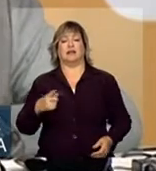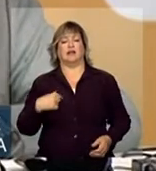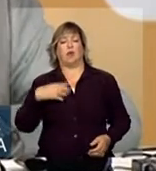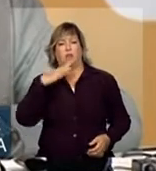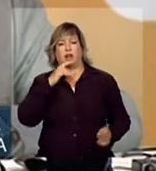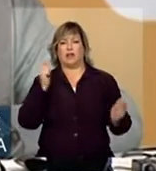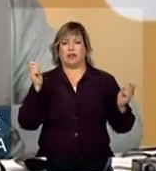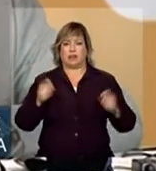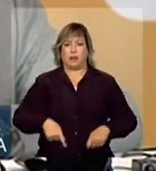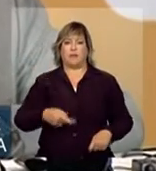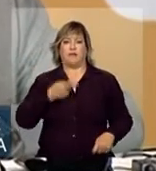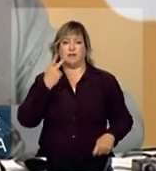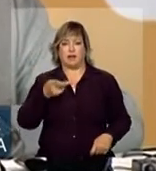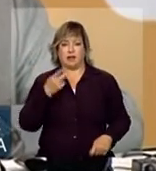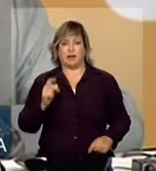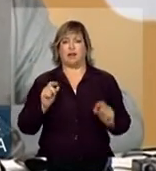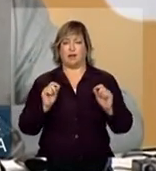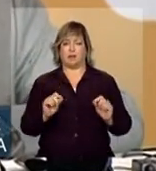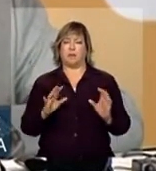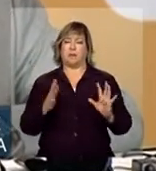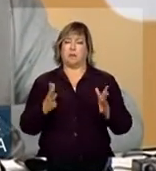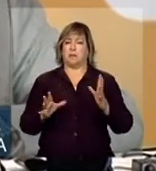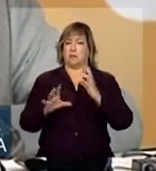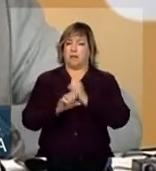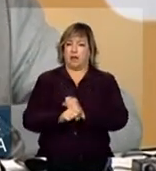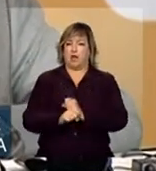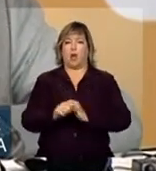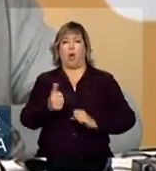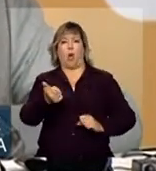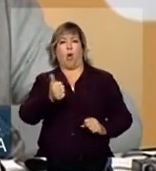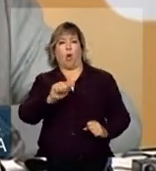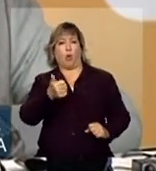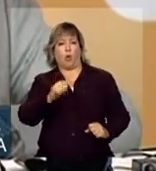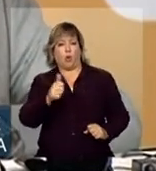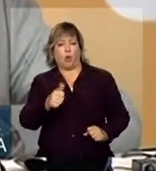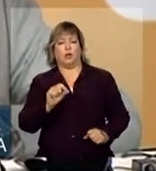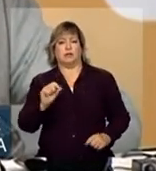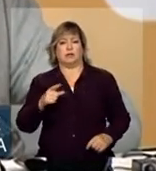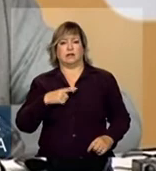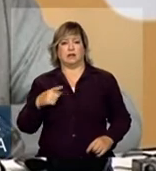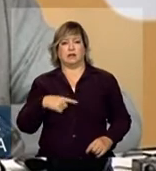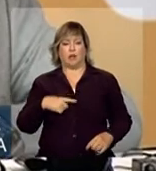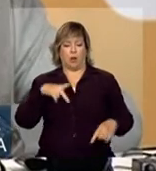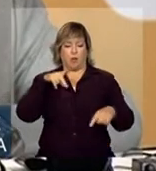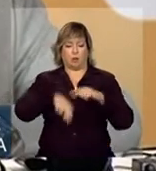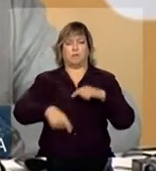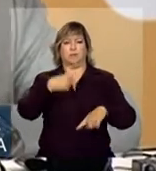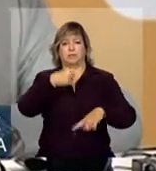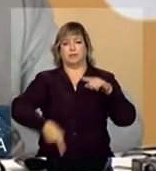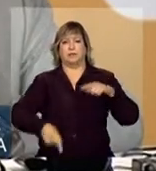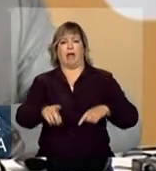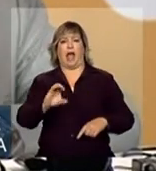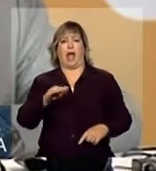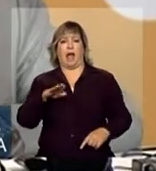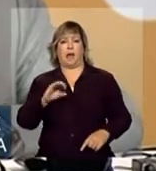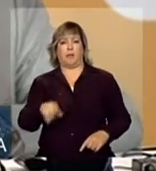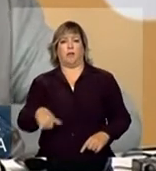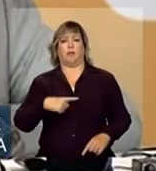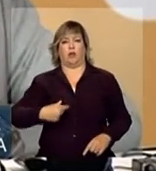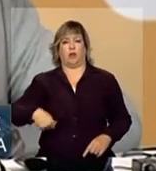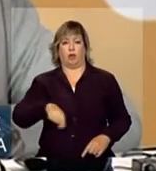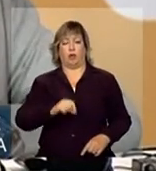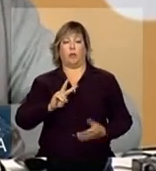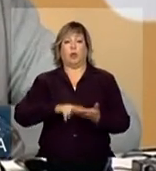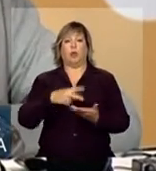dizer que é uma média de 11, né, rompimento do nosso cabo na chegada, dos dois cabos, a dupla abordagem,